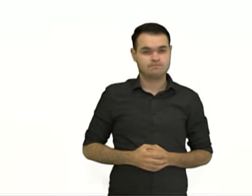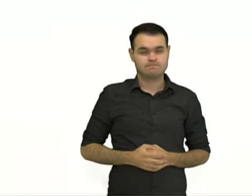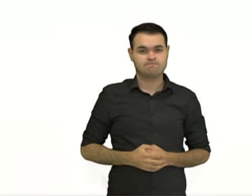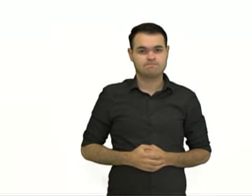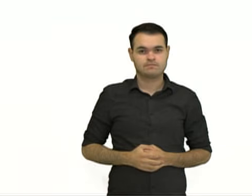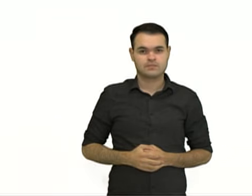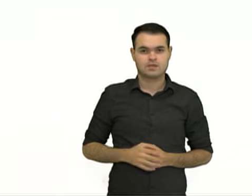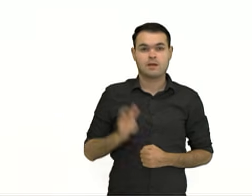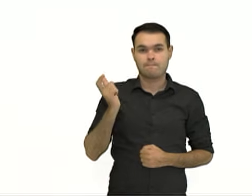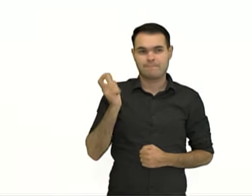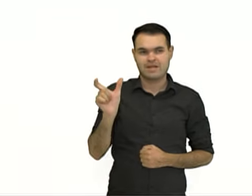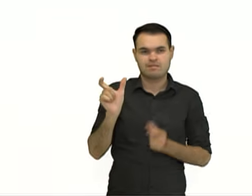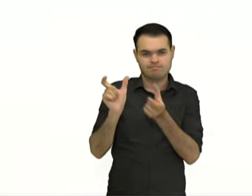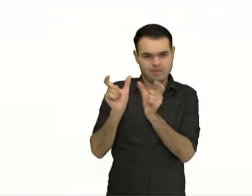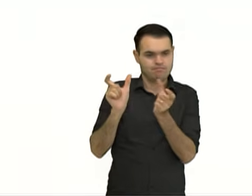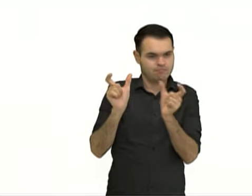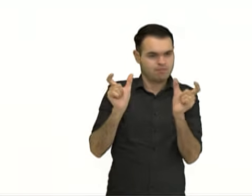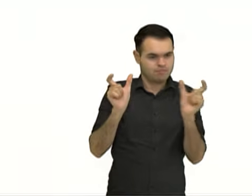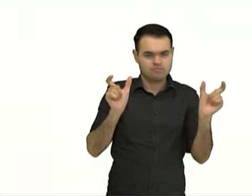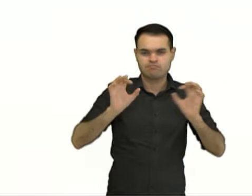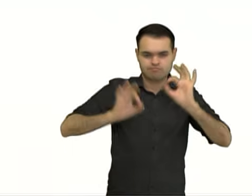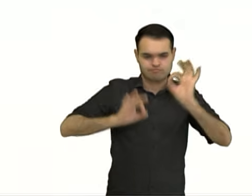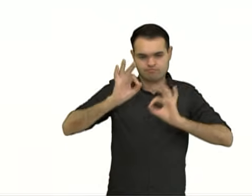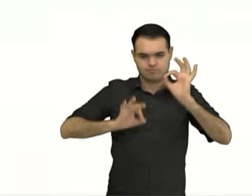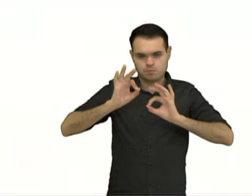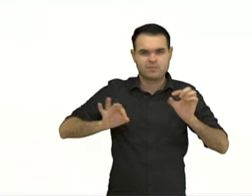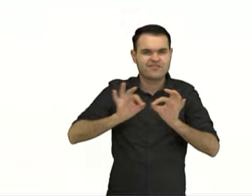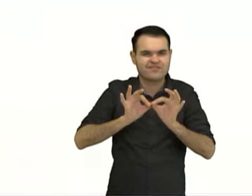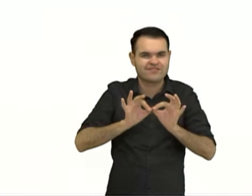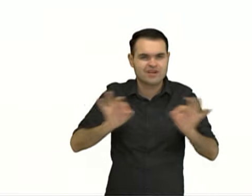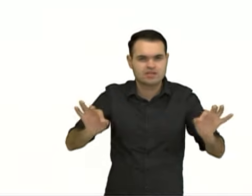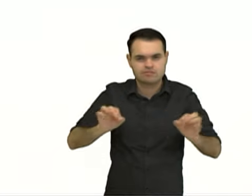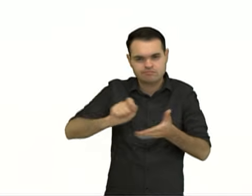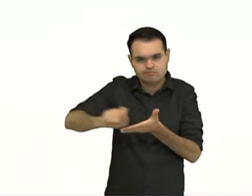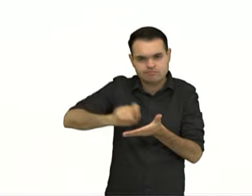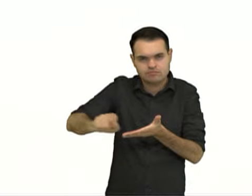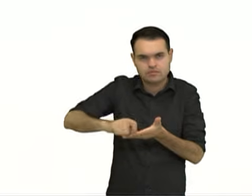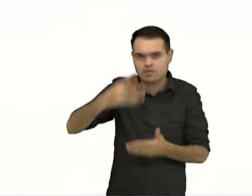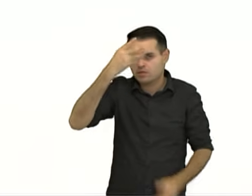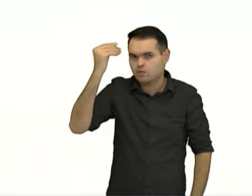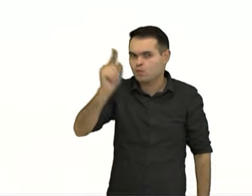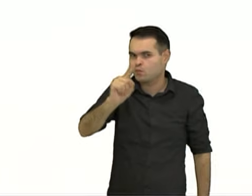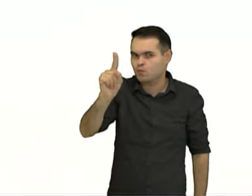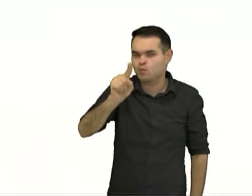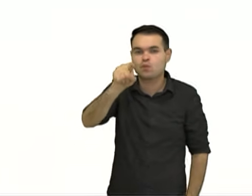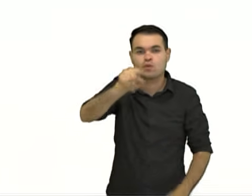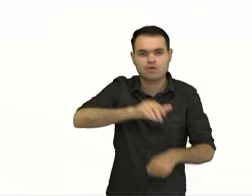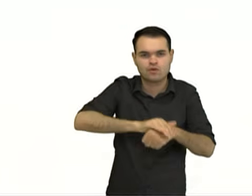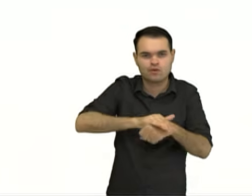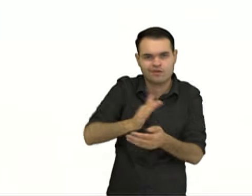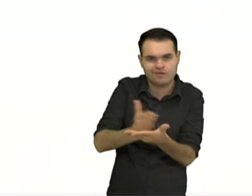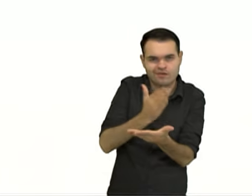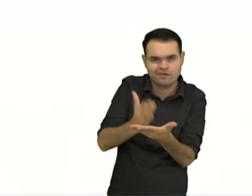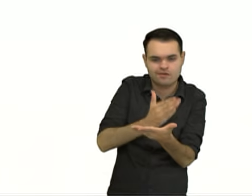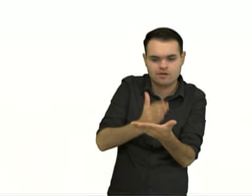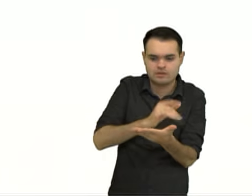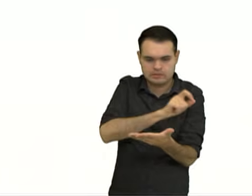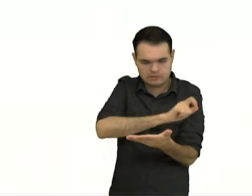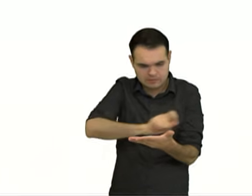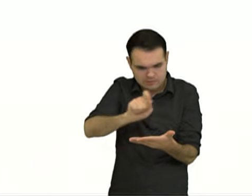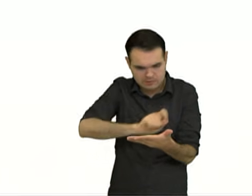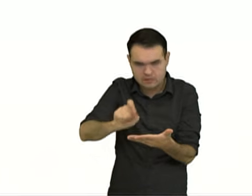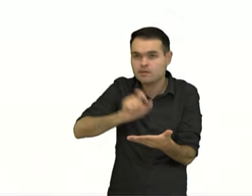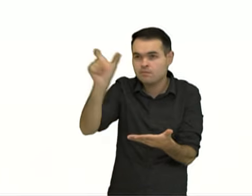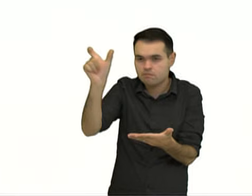as palavras abaixo para formular uma frase. Não esqueça de anotar no seu caderno e compartilhar com os